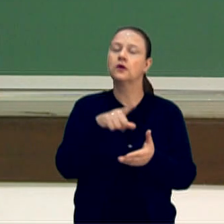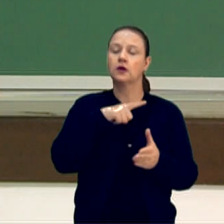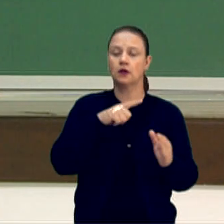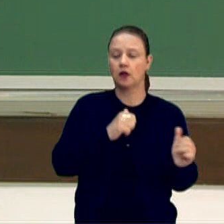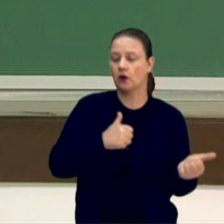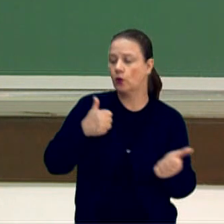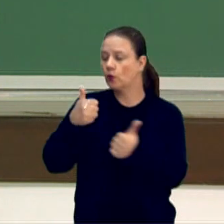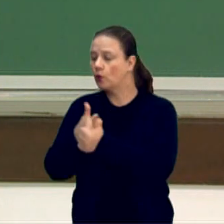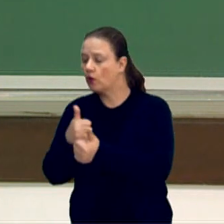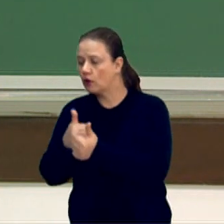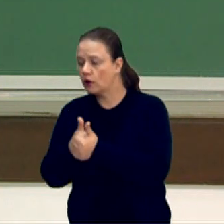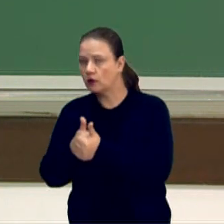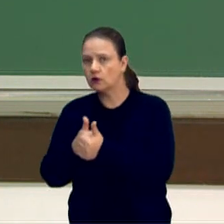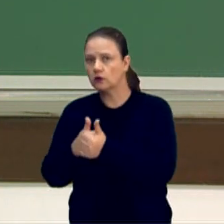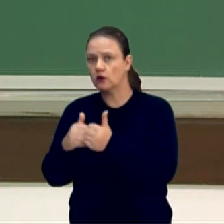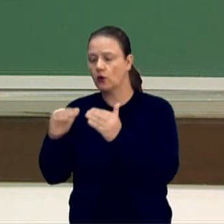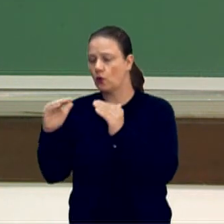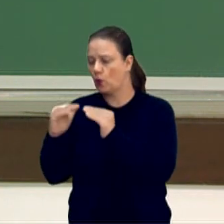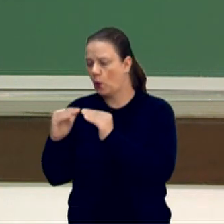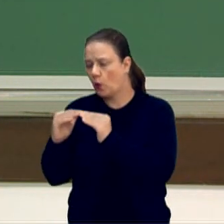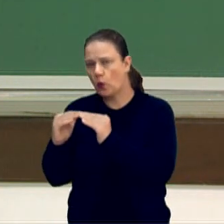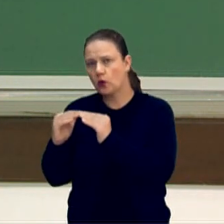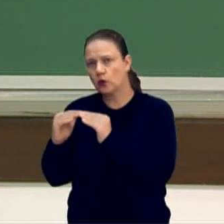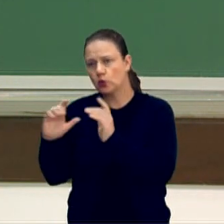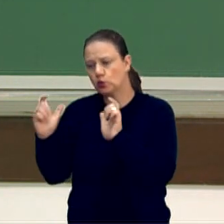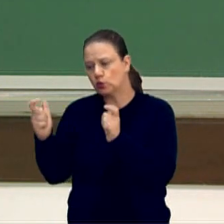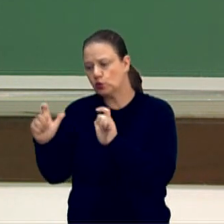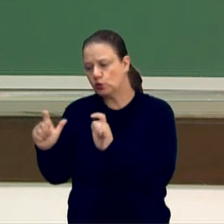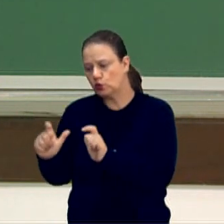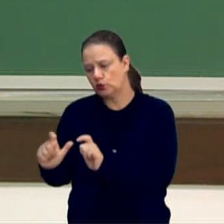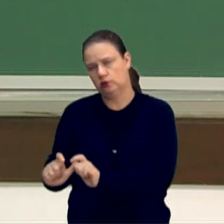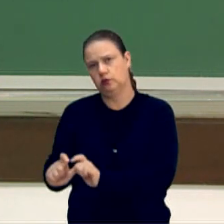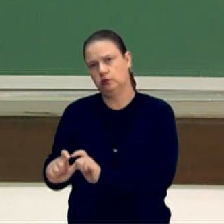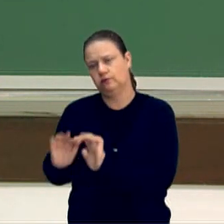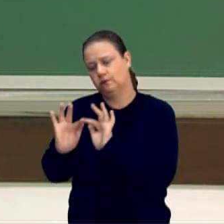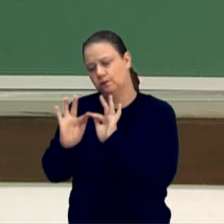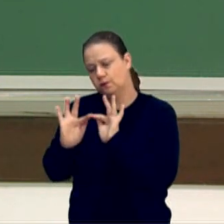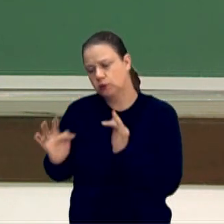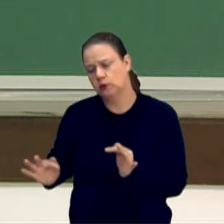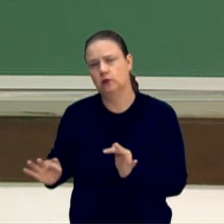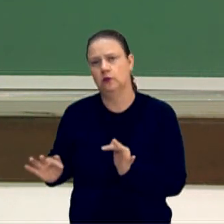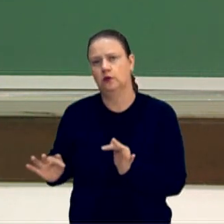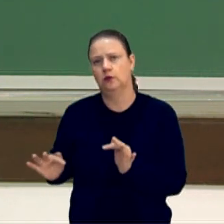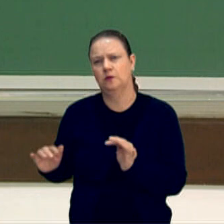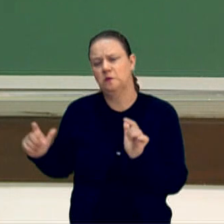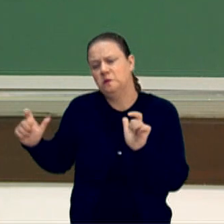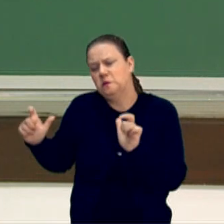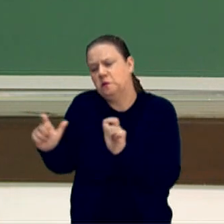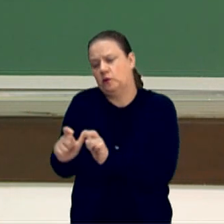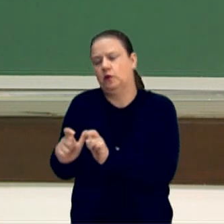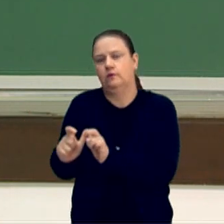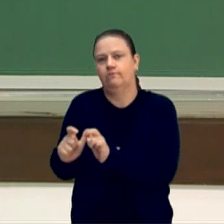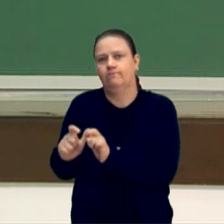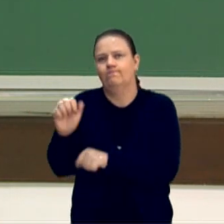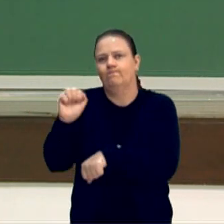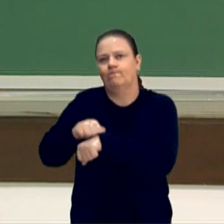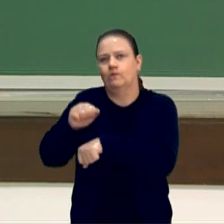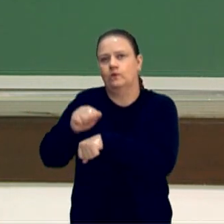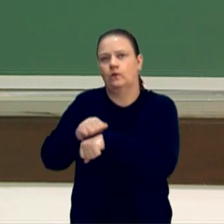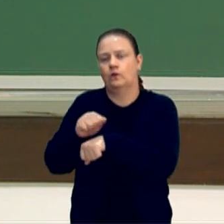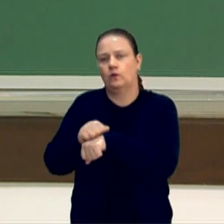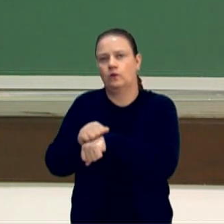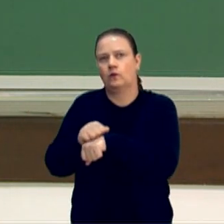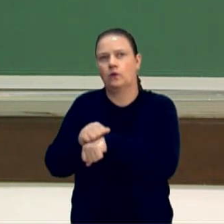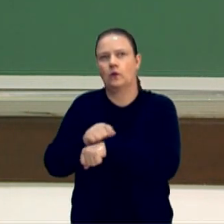tem famílias sendo abrigadas por casas muito simplistas, muito pobres. Né? Isso é